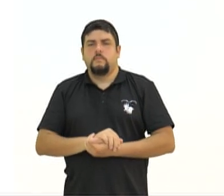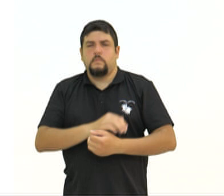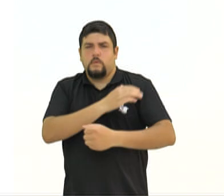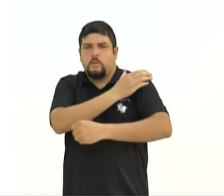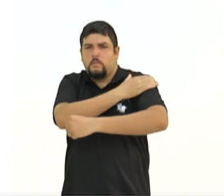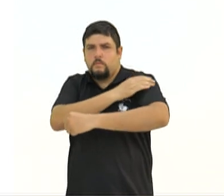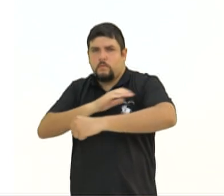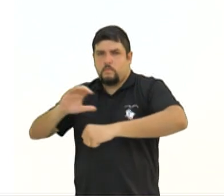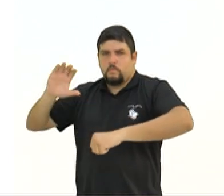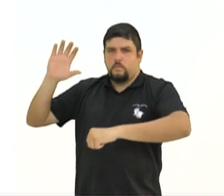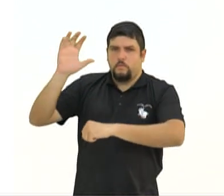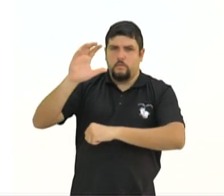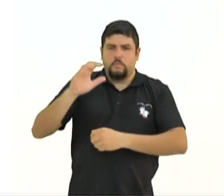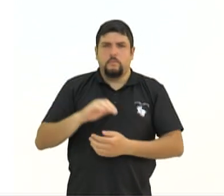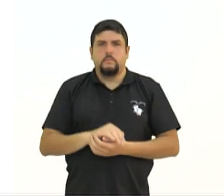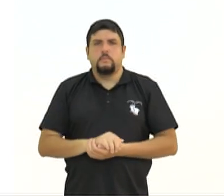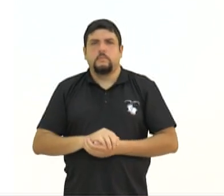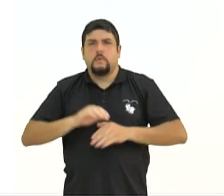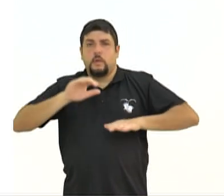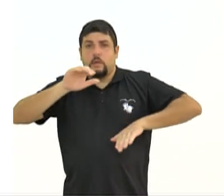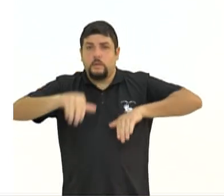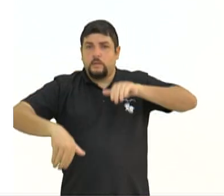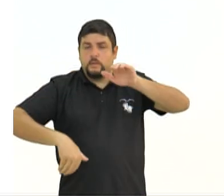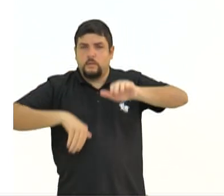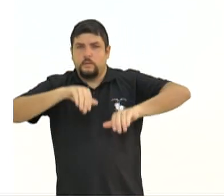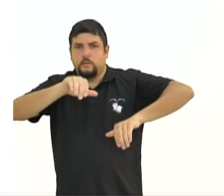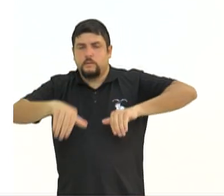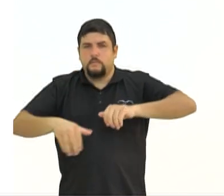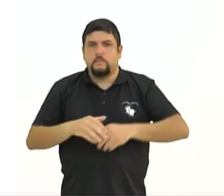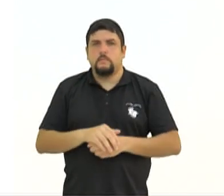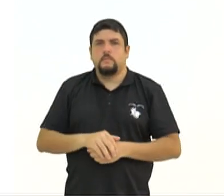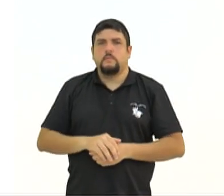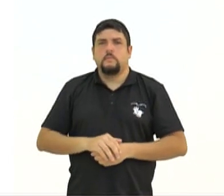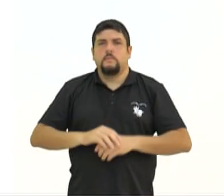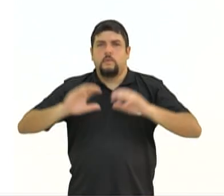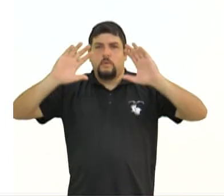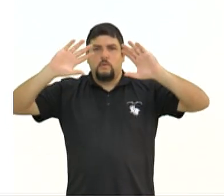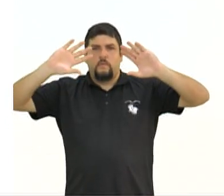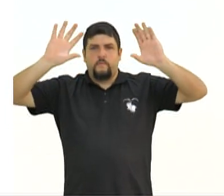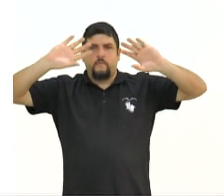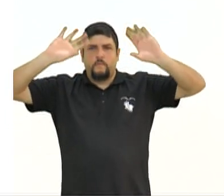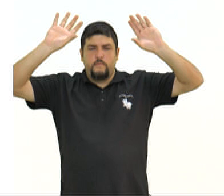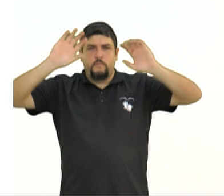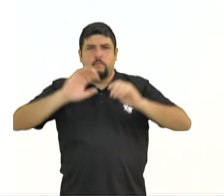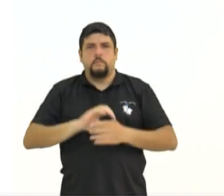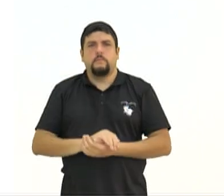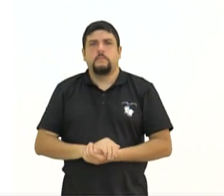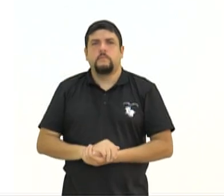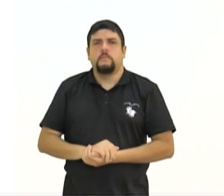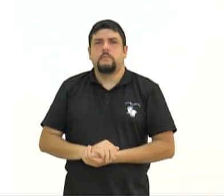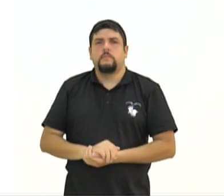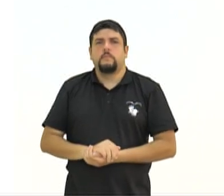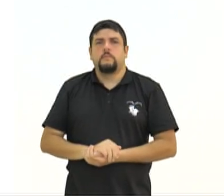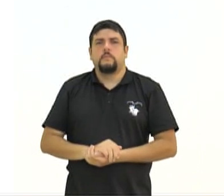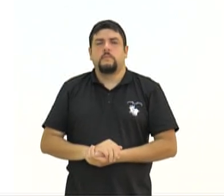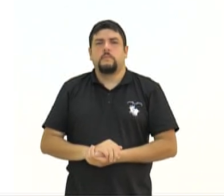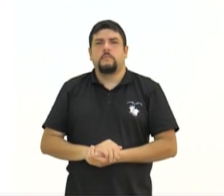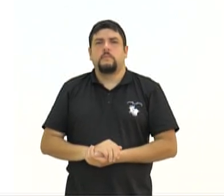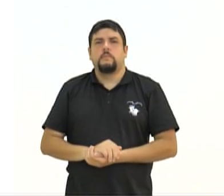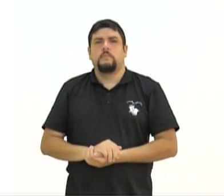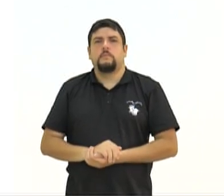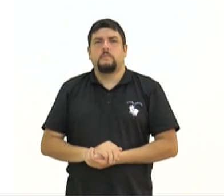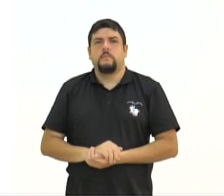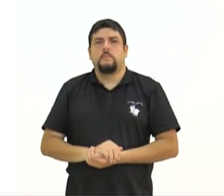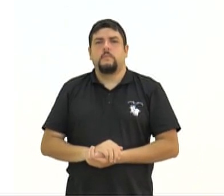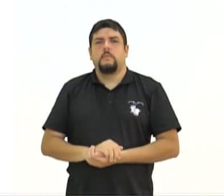la natação, a natação, el voleibol, o voleibol, el tênis, los